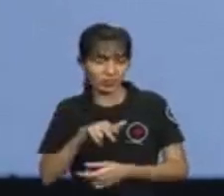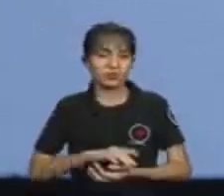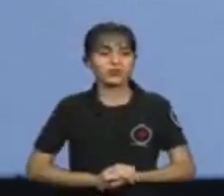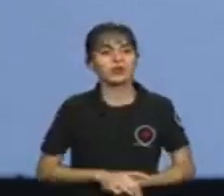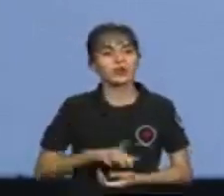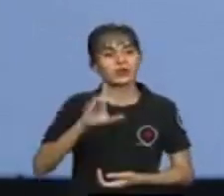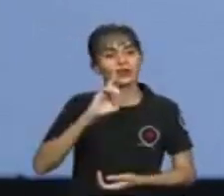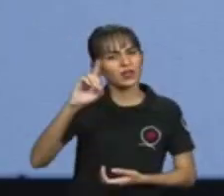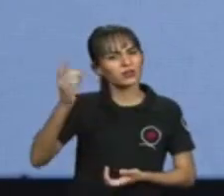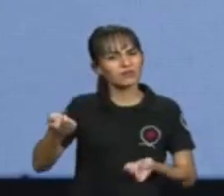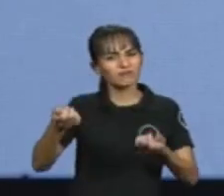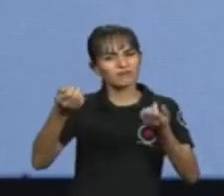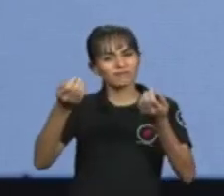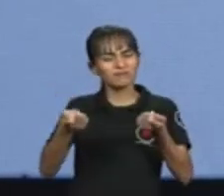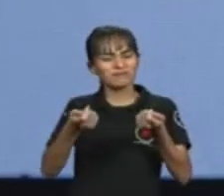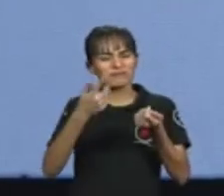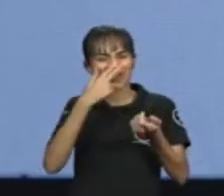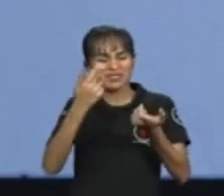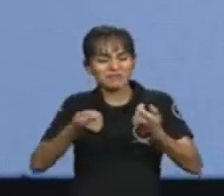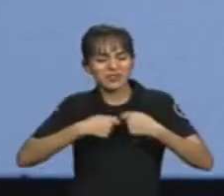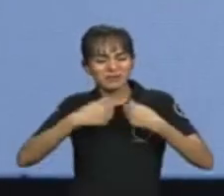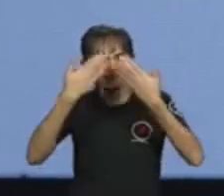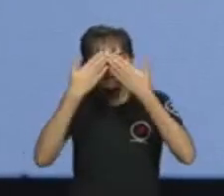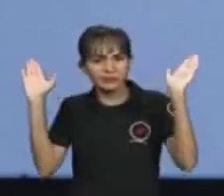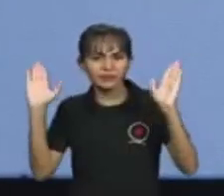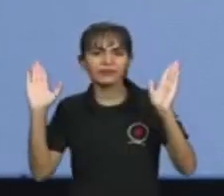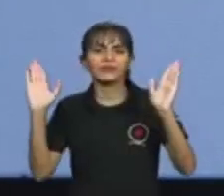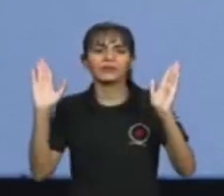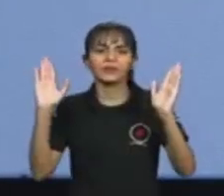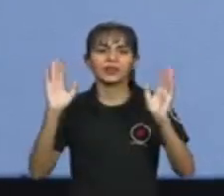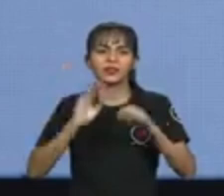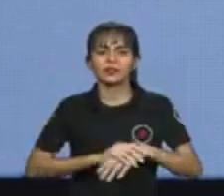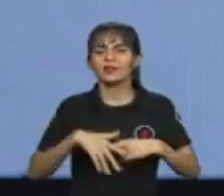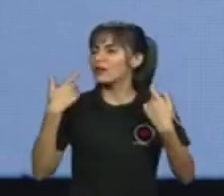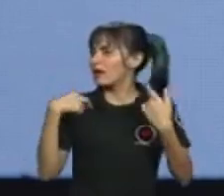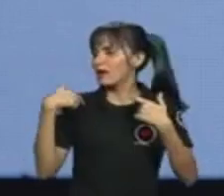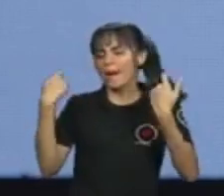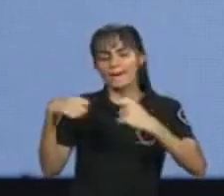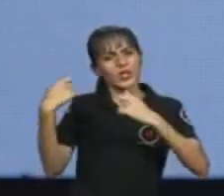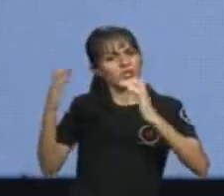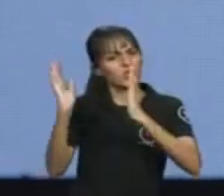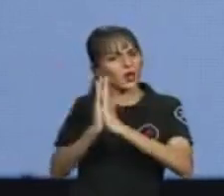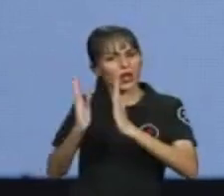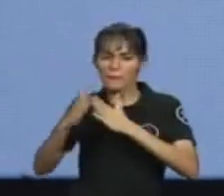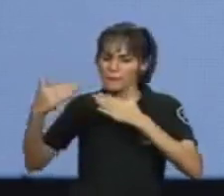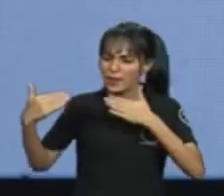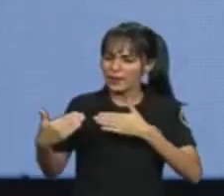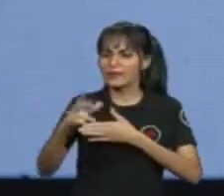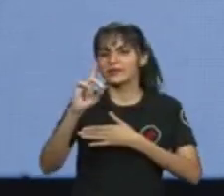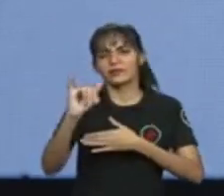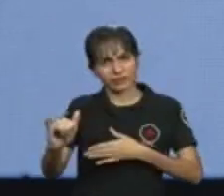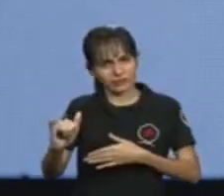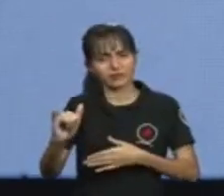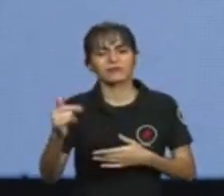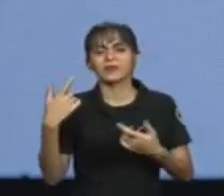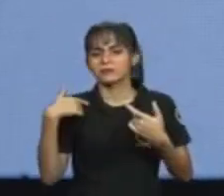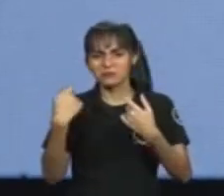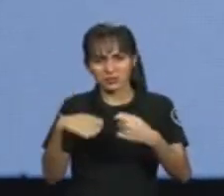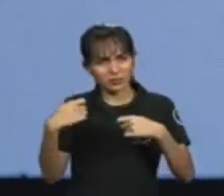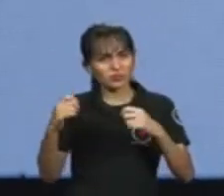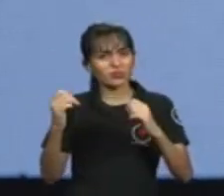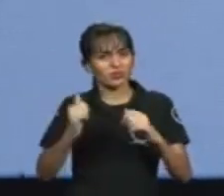me despertou. E naquele dia eu falei, eu preciso orar. Eu preciso jejuar pela minha